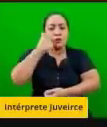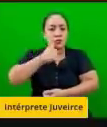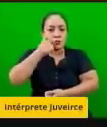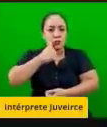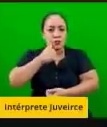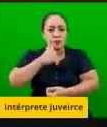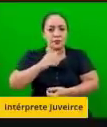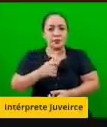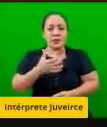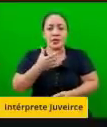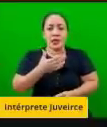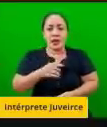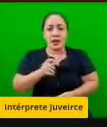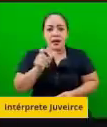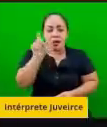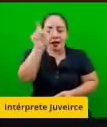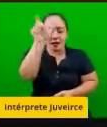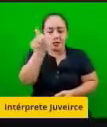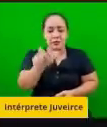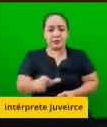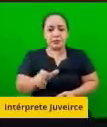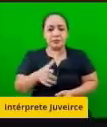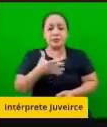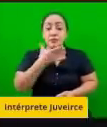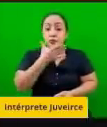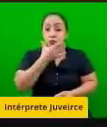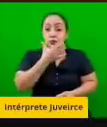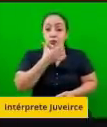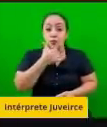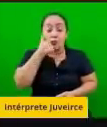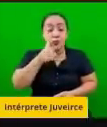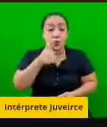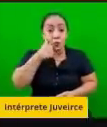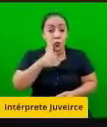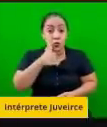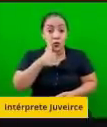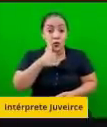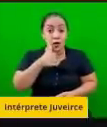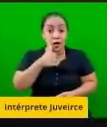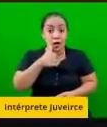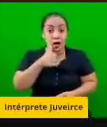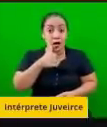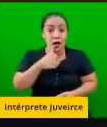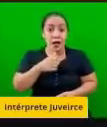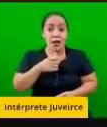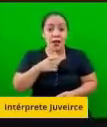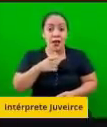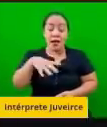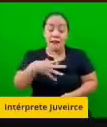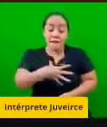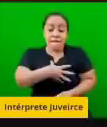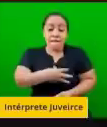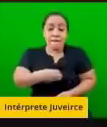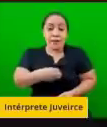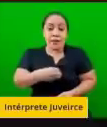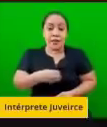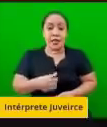da imagem, ela provavelmente é filha da anciã, é uma mulher que já tem os